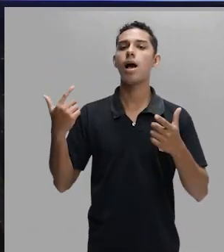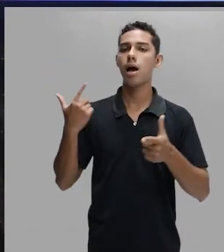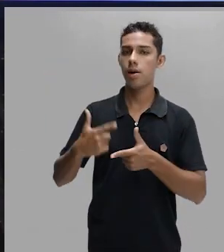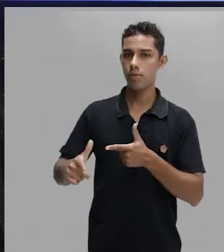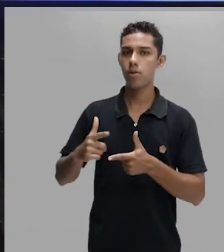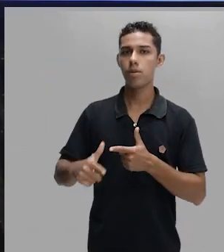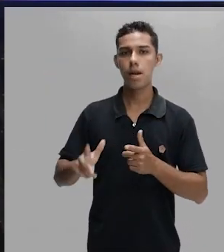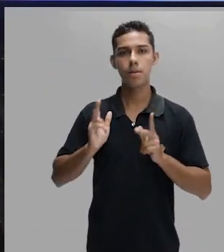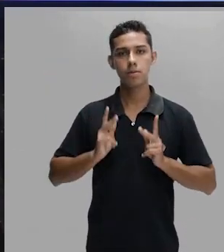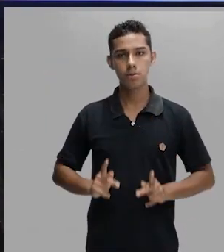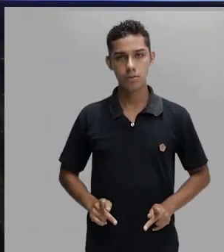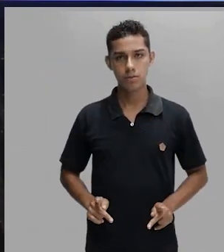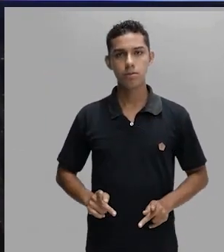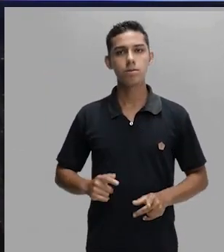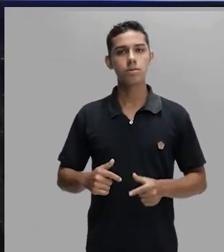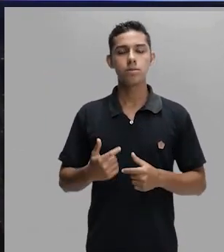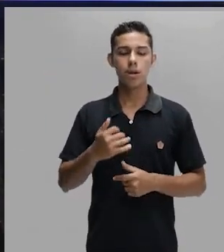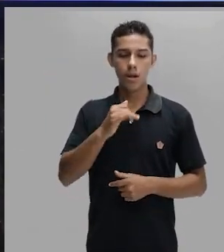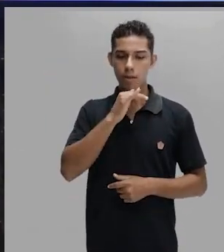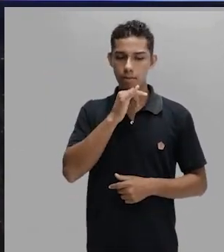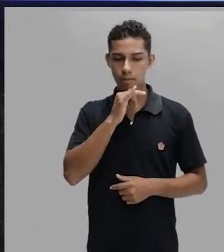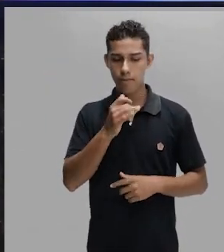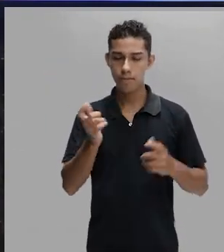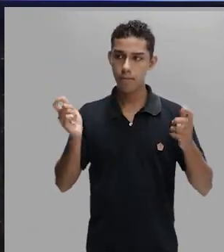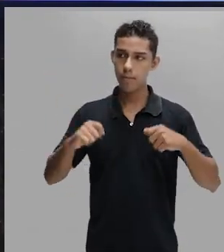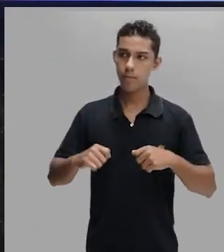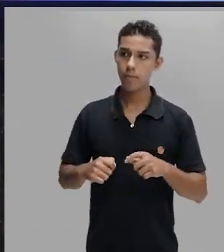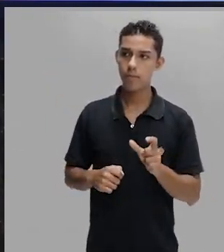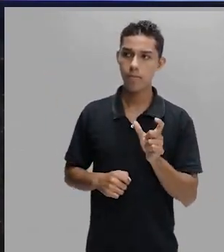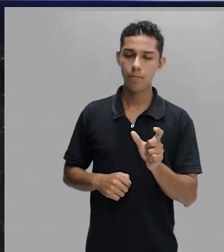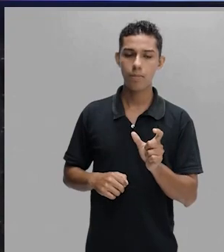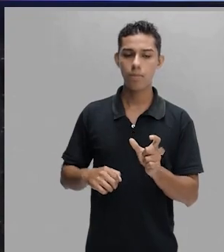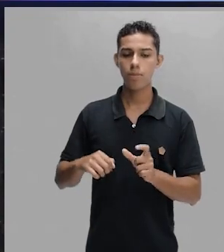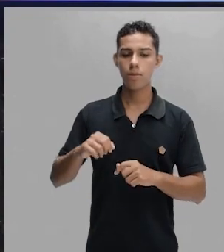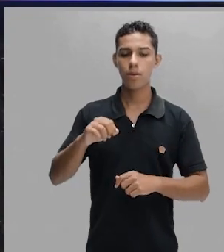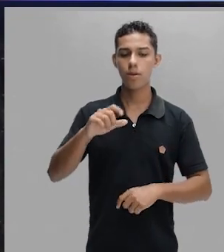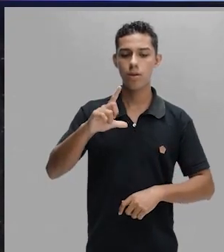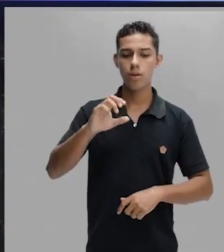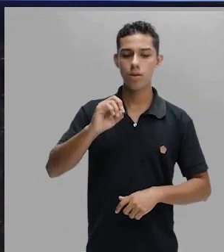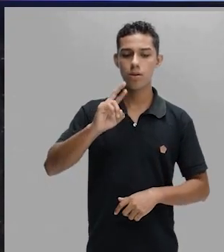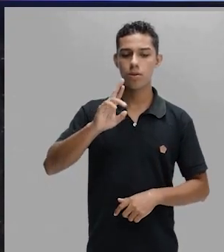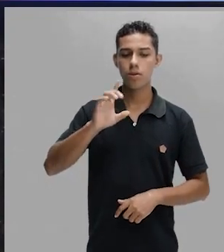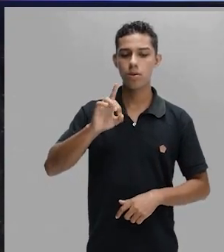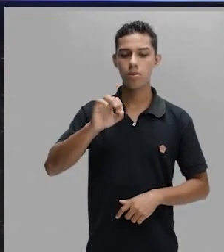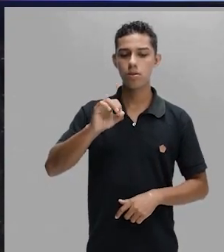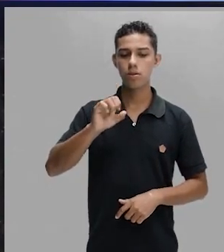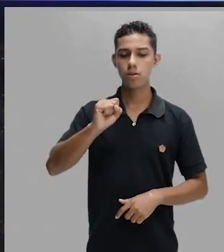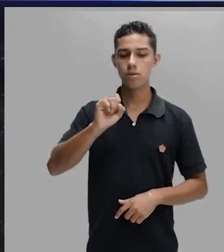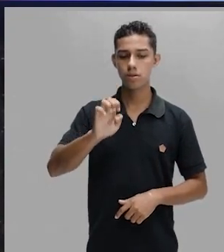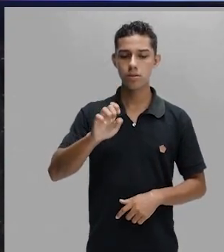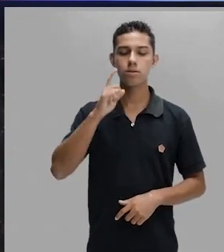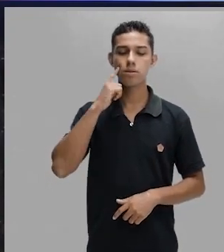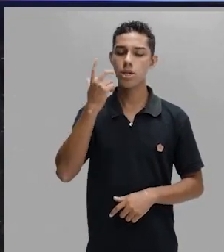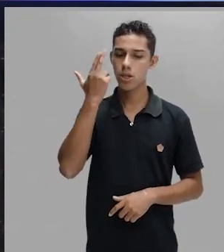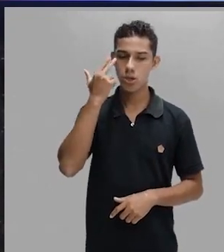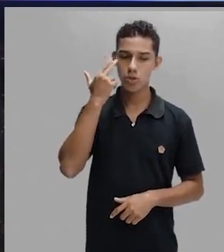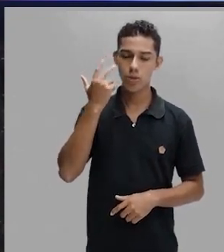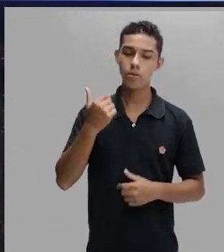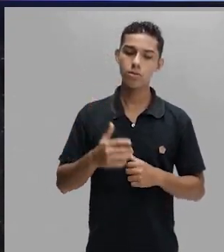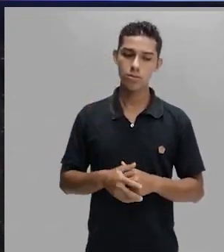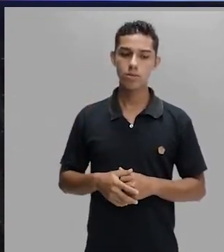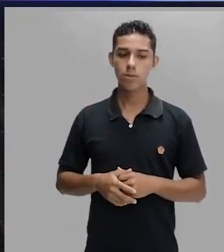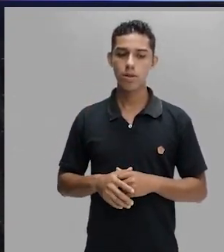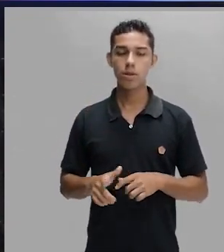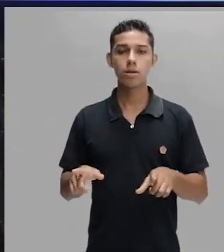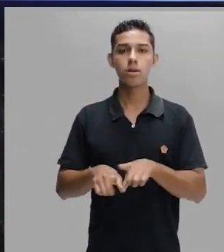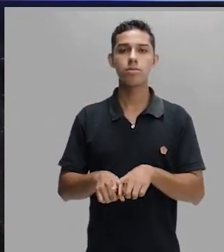problema postural. Uma hipercifose, uma hiperlordose. Então, isso aqui é o normal. Quando nós temos